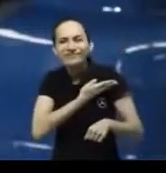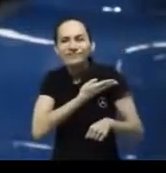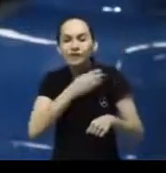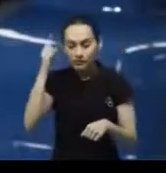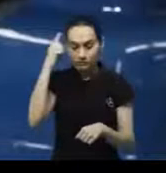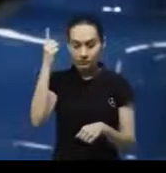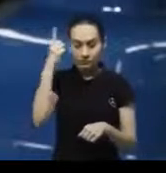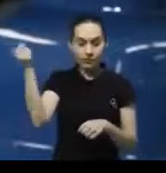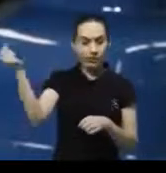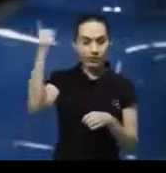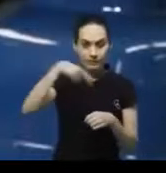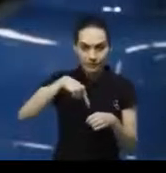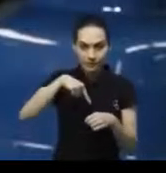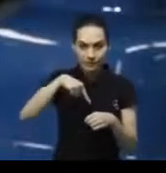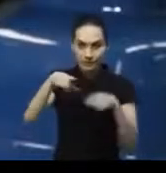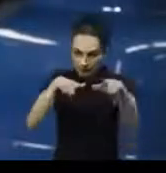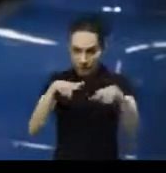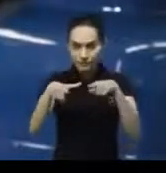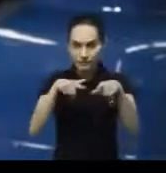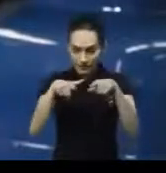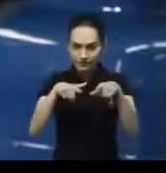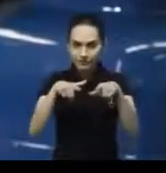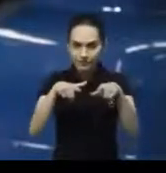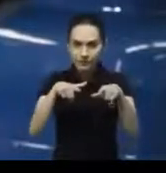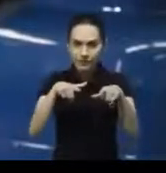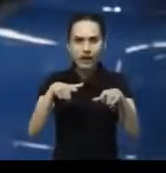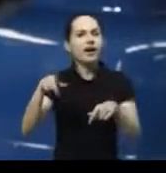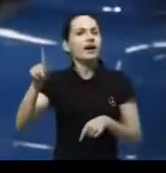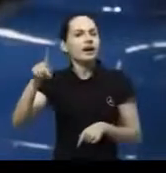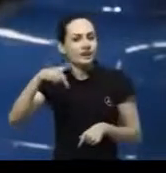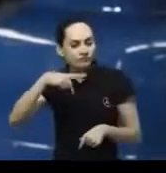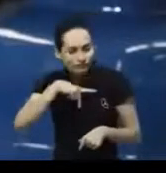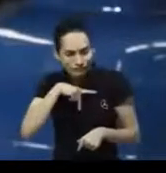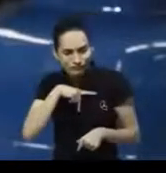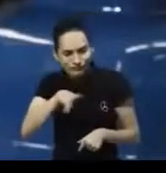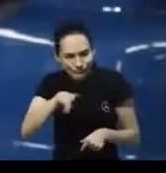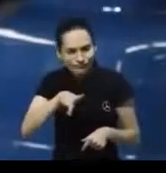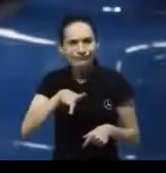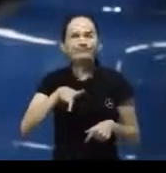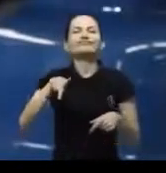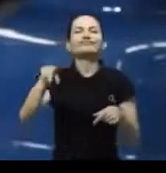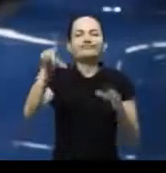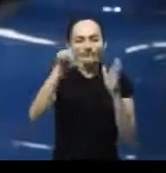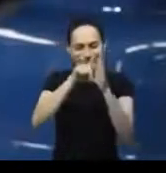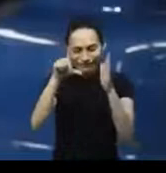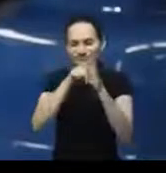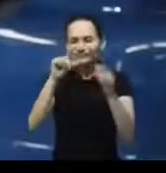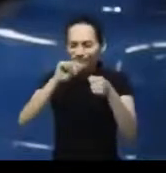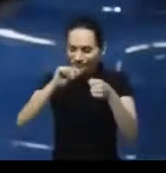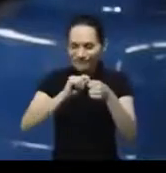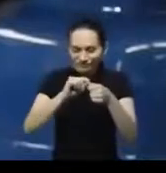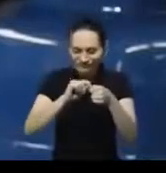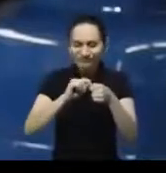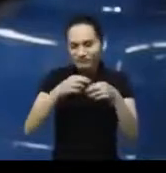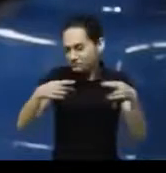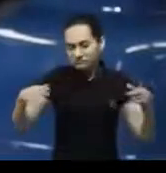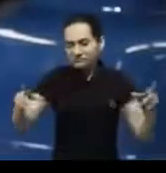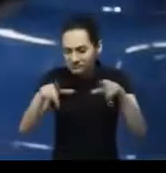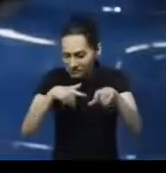dias vem ao seu trabalho a sua concessionária para fazer aquilo que sabemos fazer de melhor